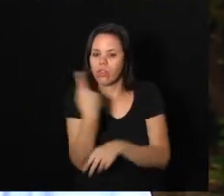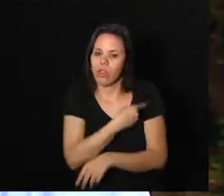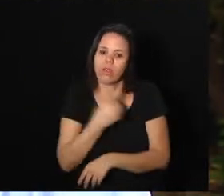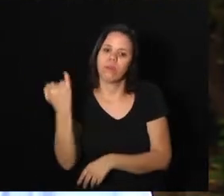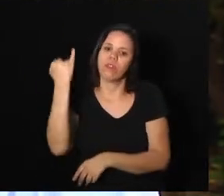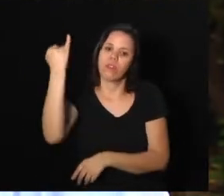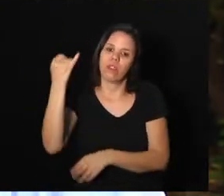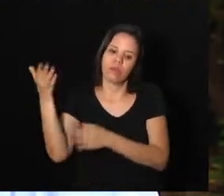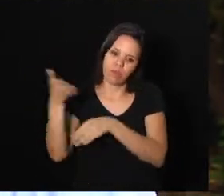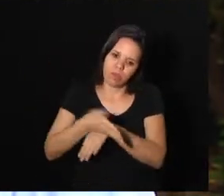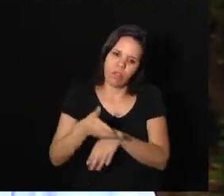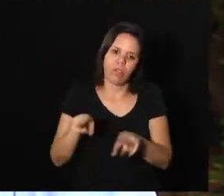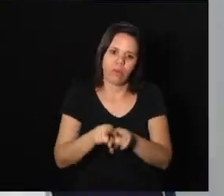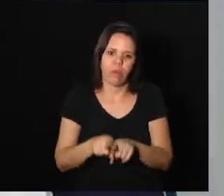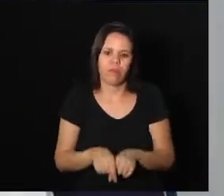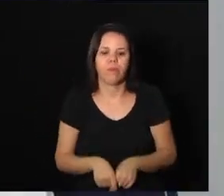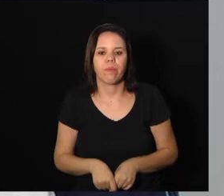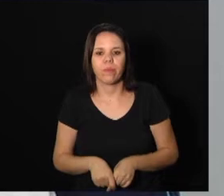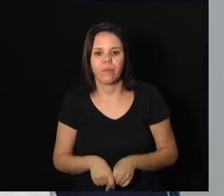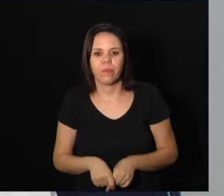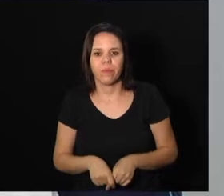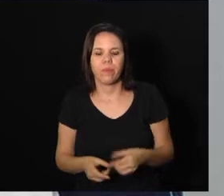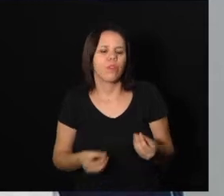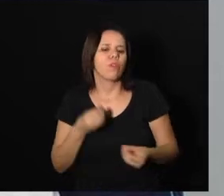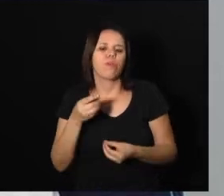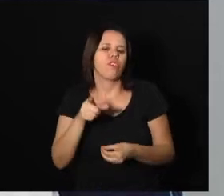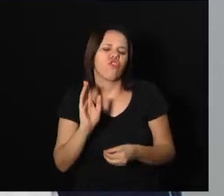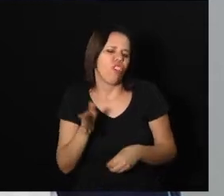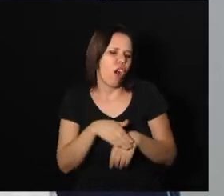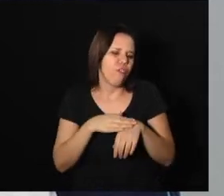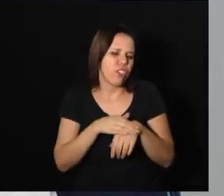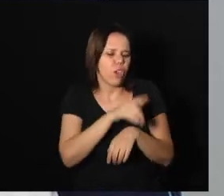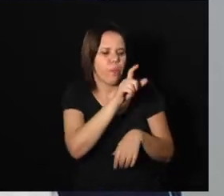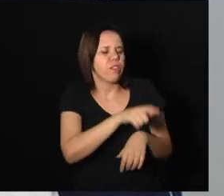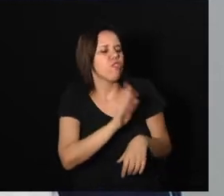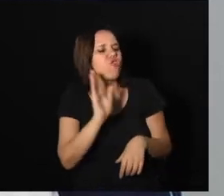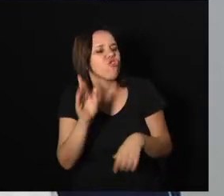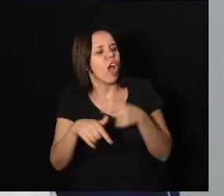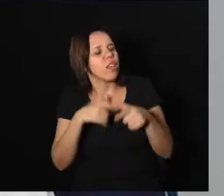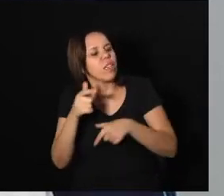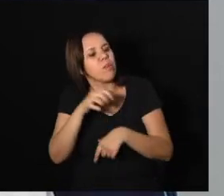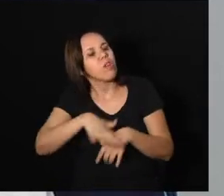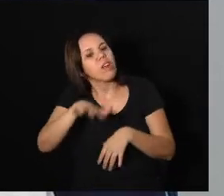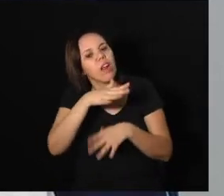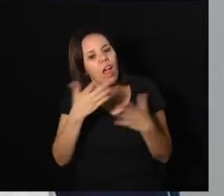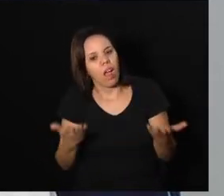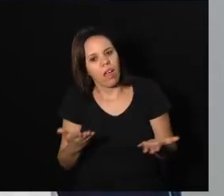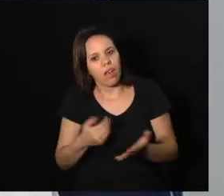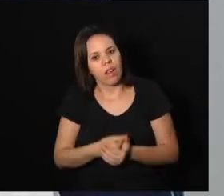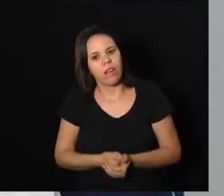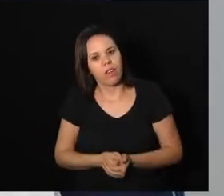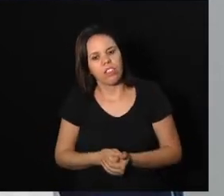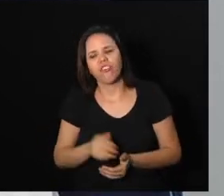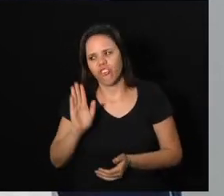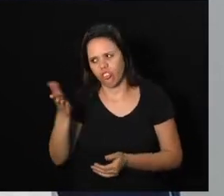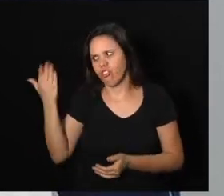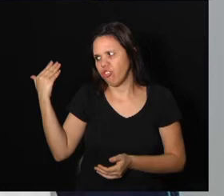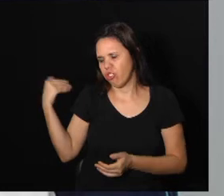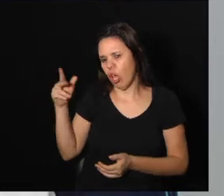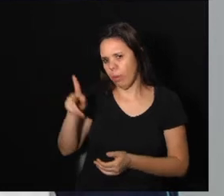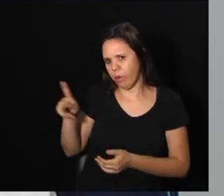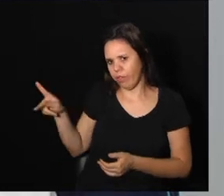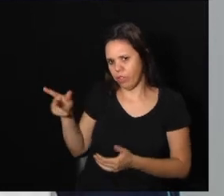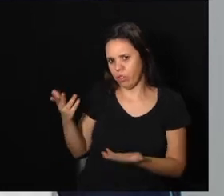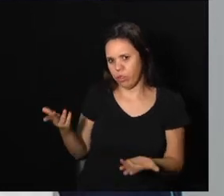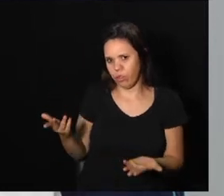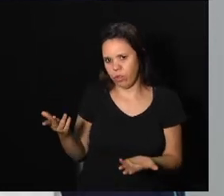muito importante que eles ocupem esse espaço. E você chegou a conversar com alguém que já atua na área? Já, com os meus professores da academia,